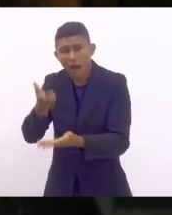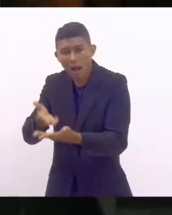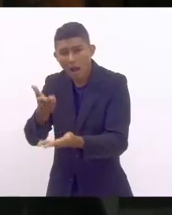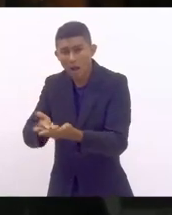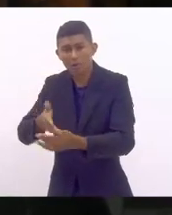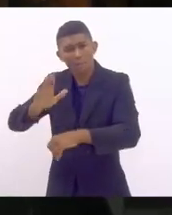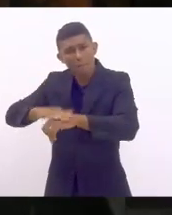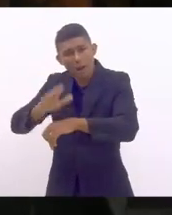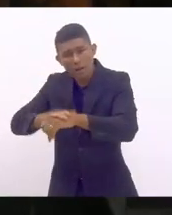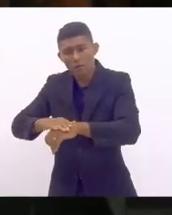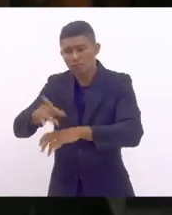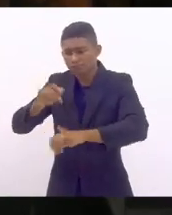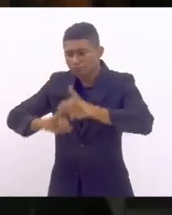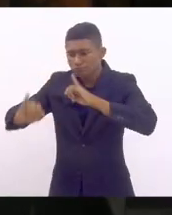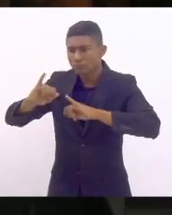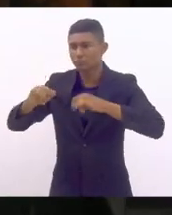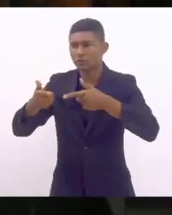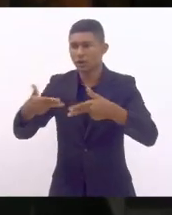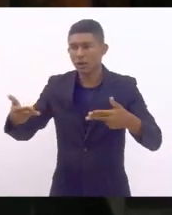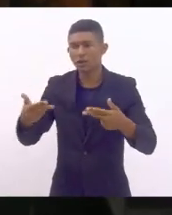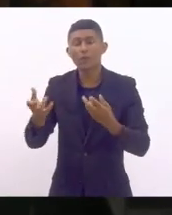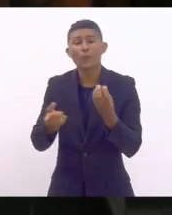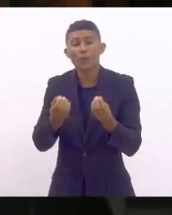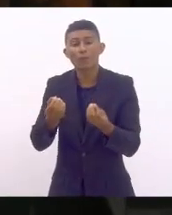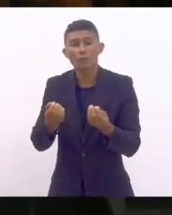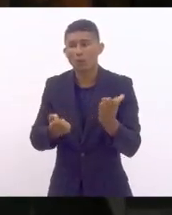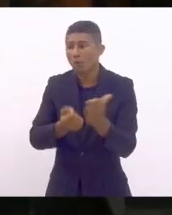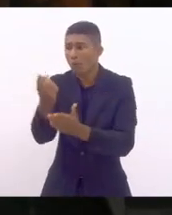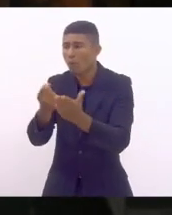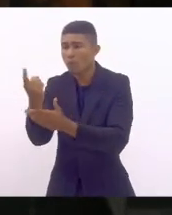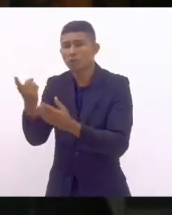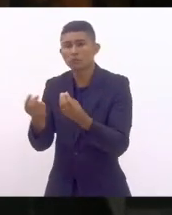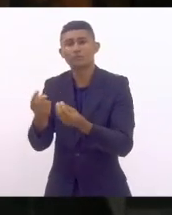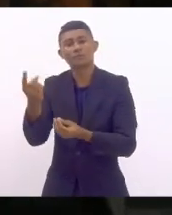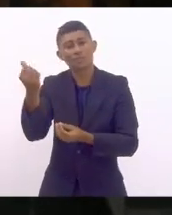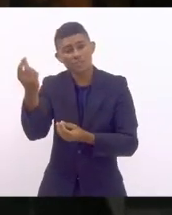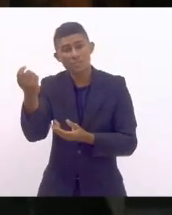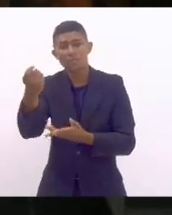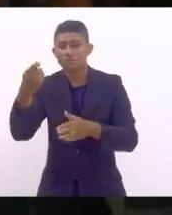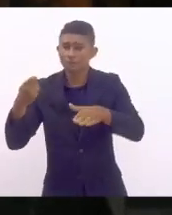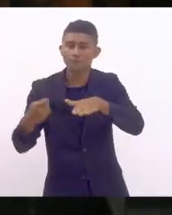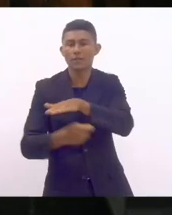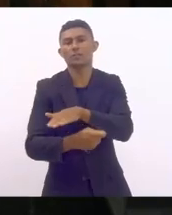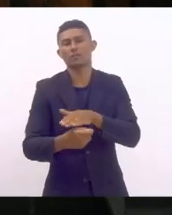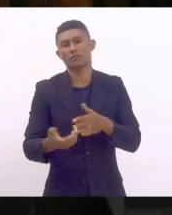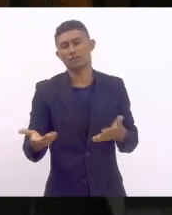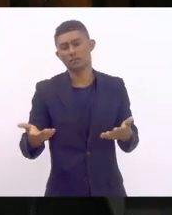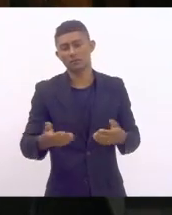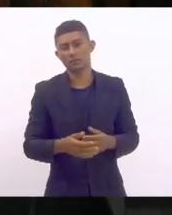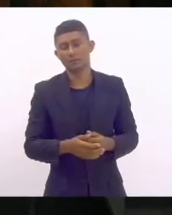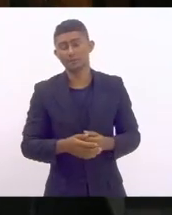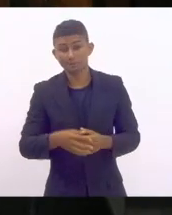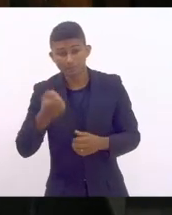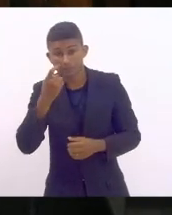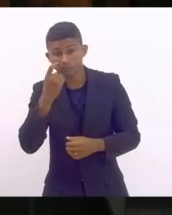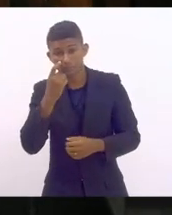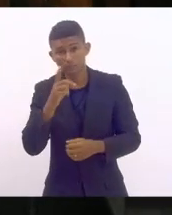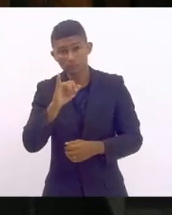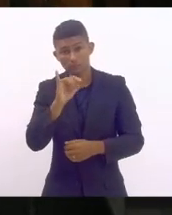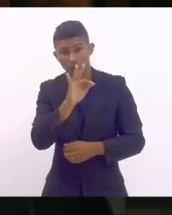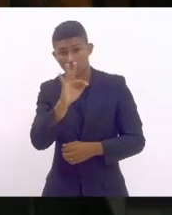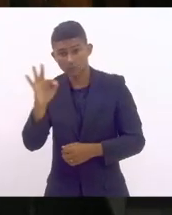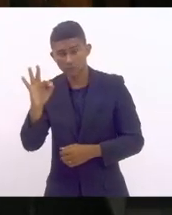ampliar os espaços de aprendizagem é com dinheiro de investimento não é de funcionamento E se nós olharmos para os tipos